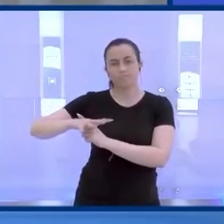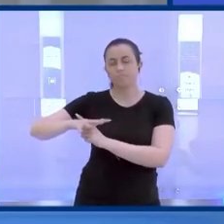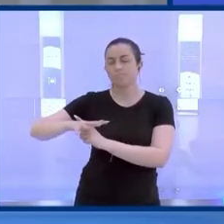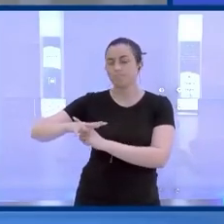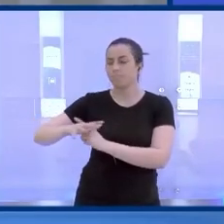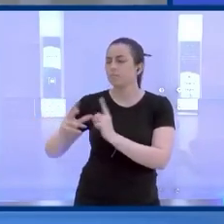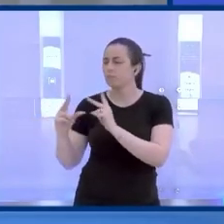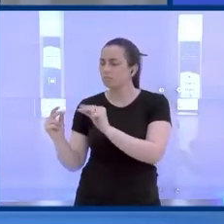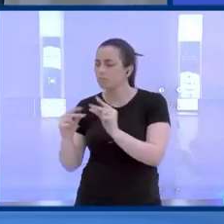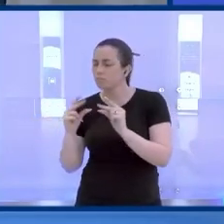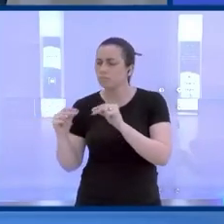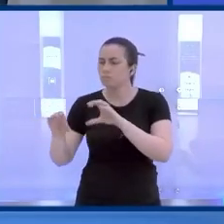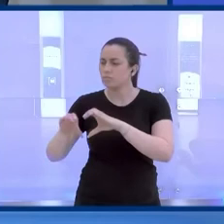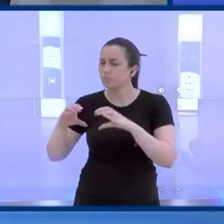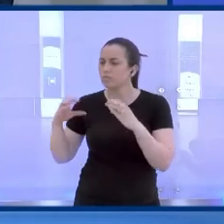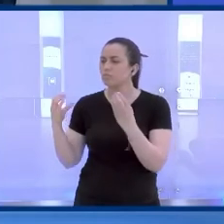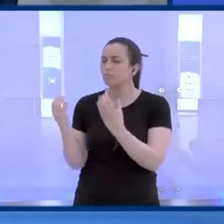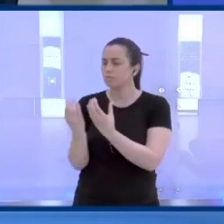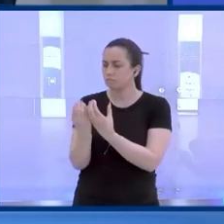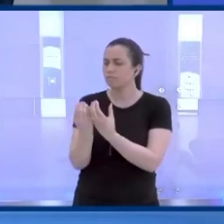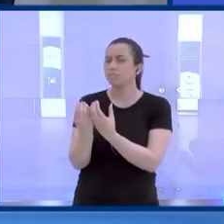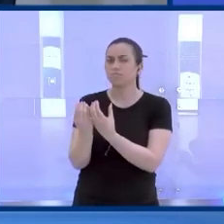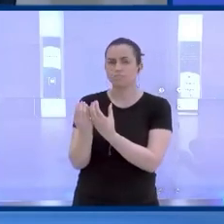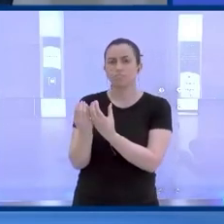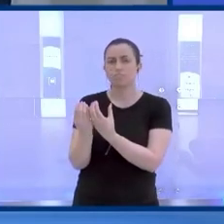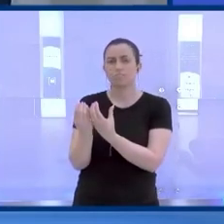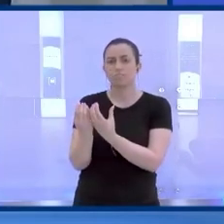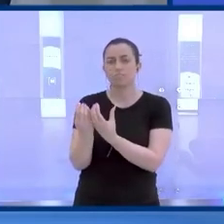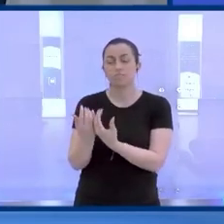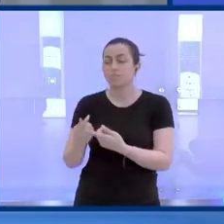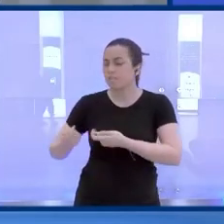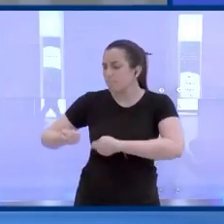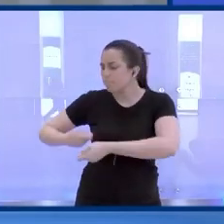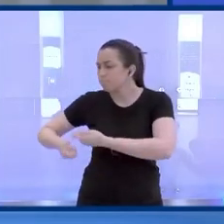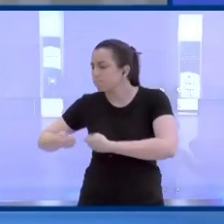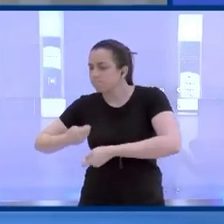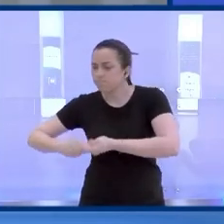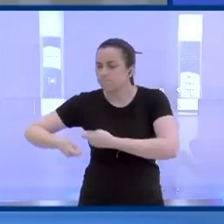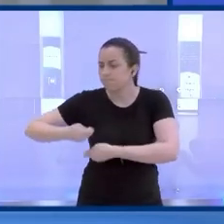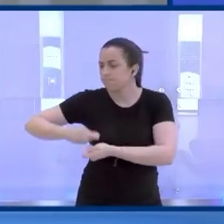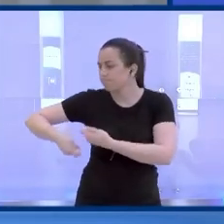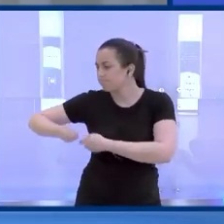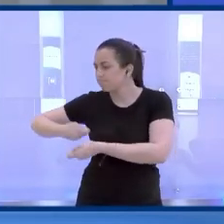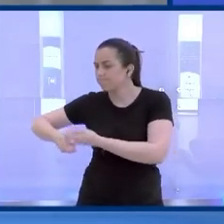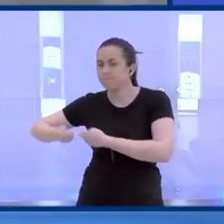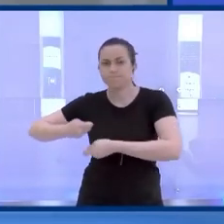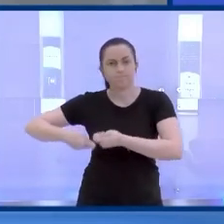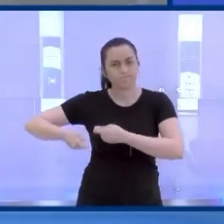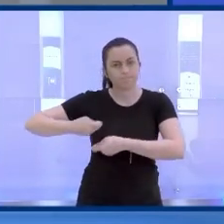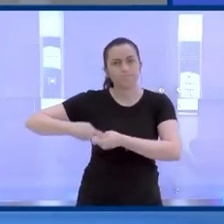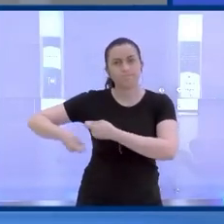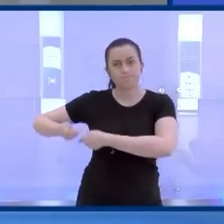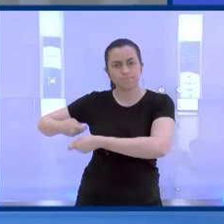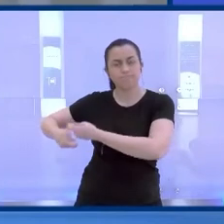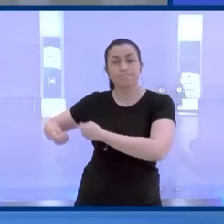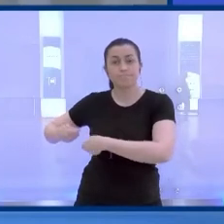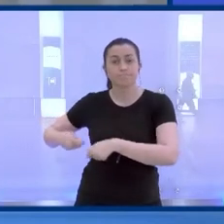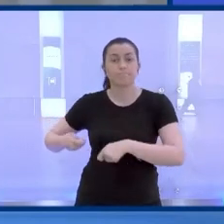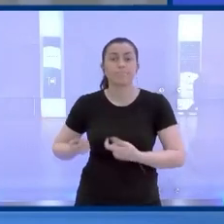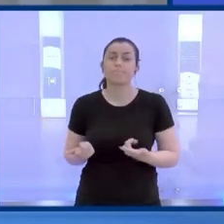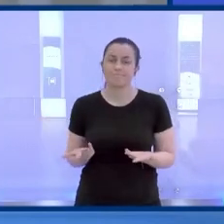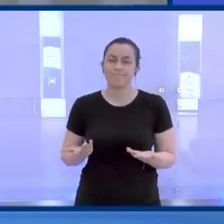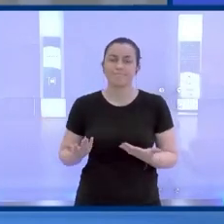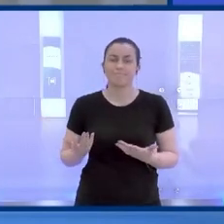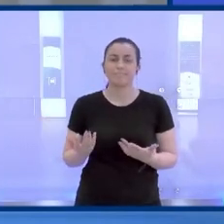com a comunidade gaúcha, toda a negociação com os demais poderes, com a